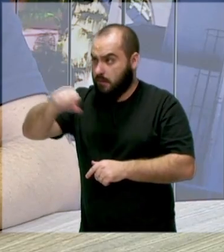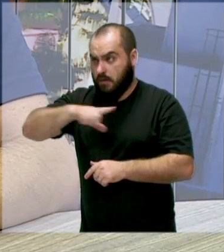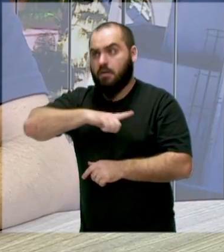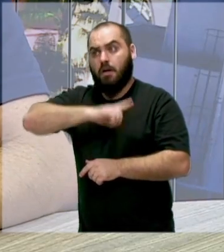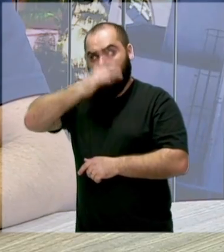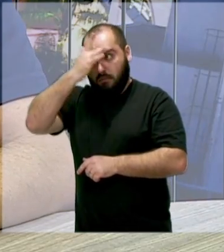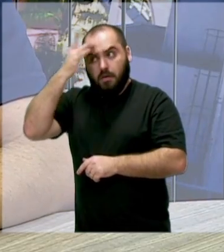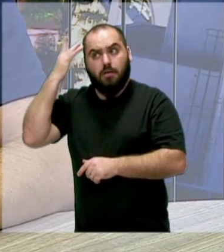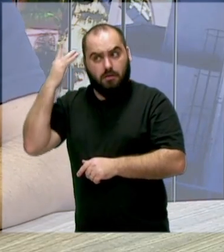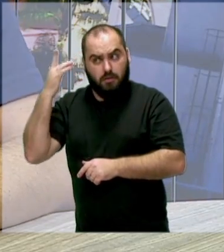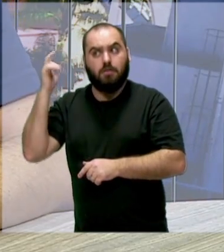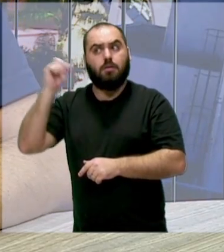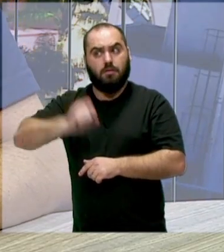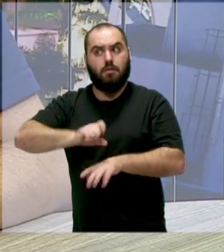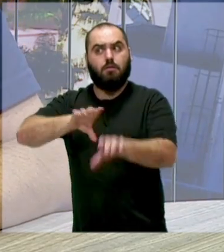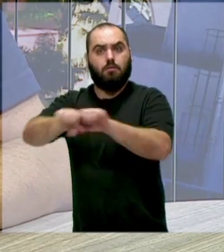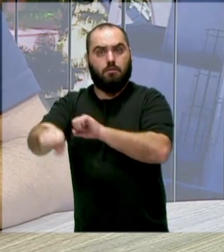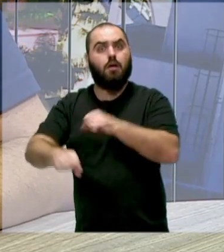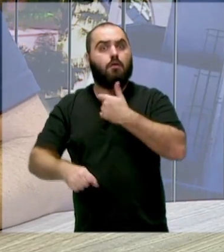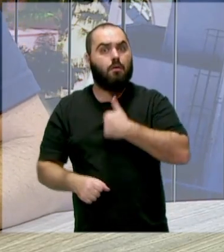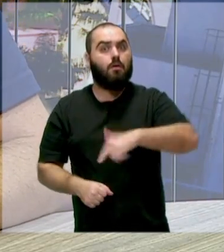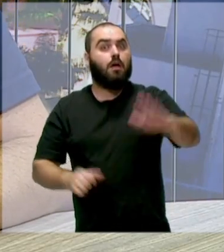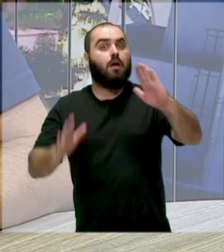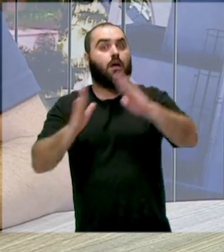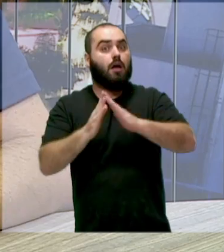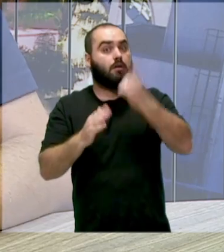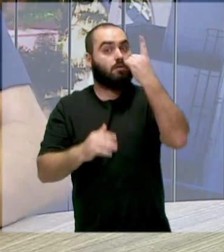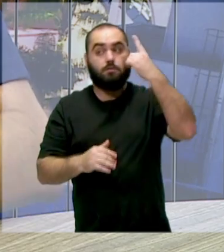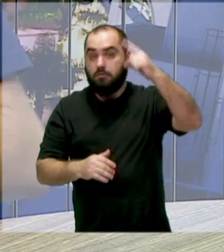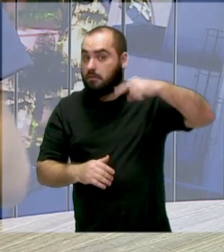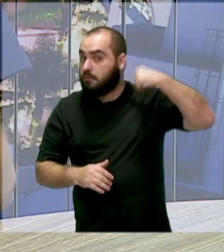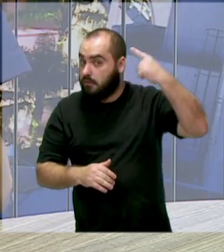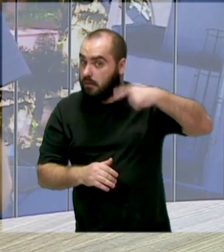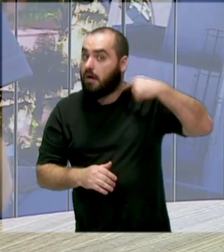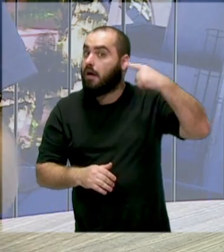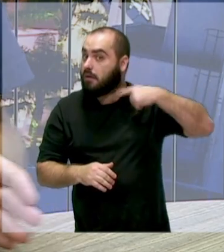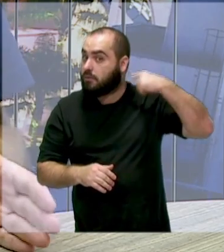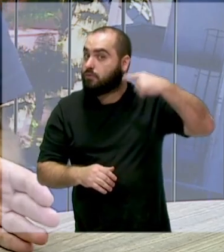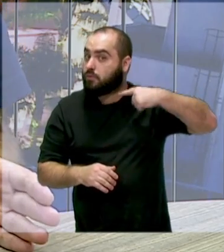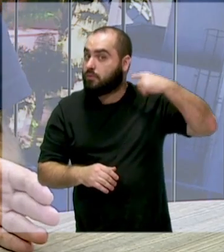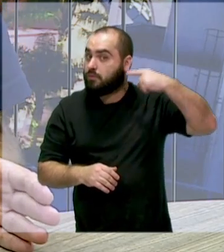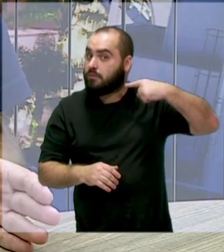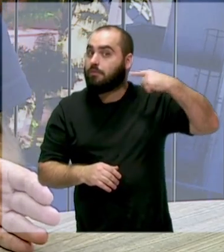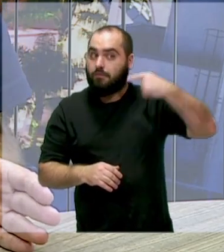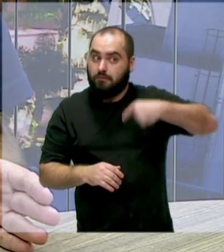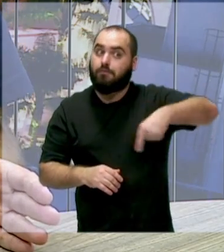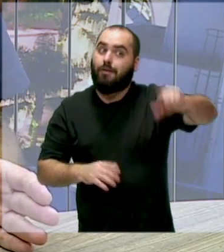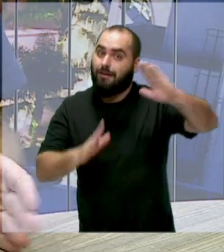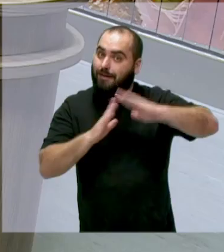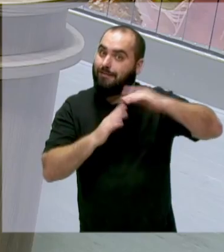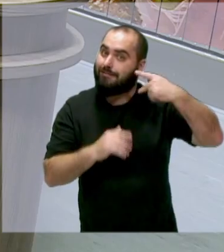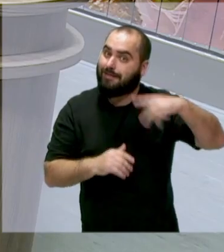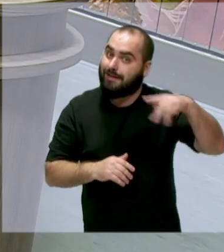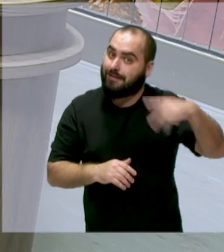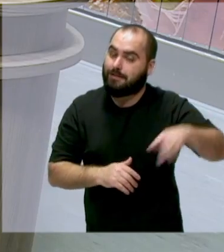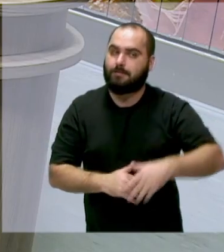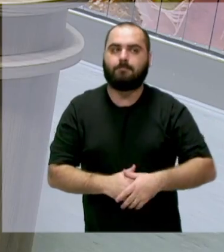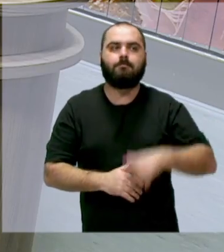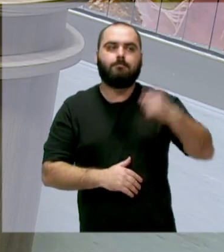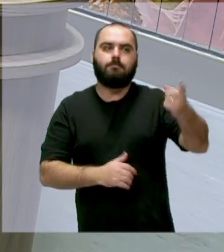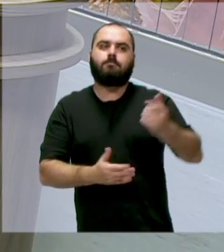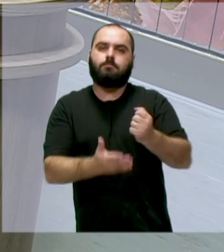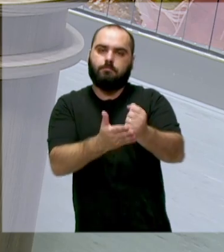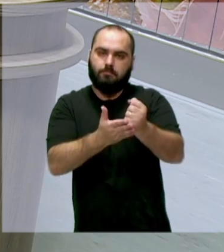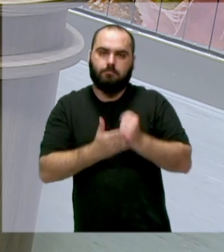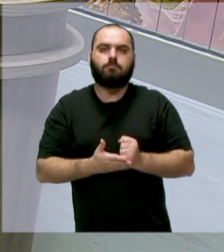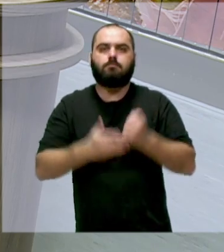alta. Nós tivemos numa casa de um advogado, né? Mas tem aquela situação de distúrbio. Ele até colaborou com a gente, não,